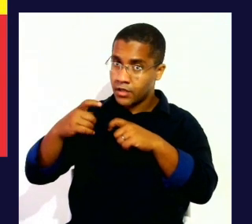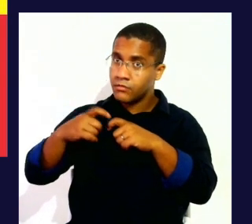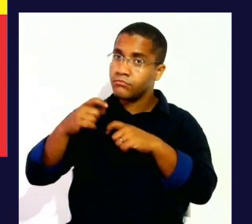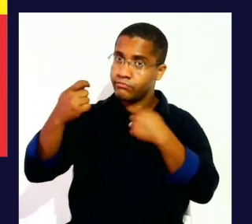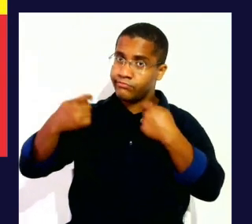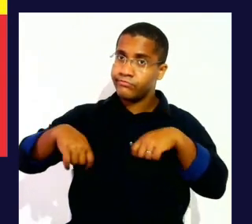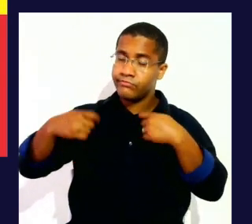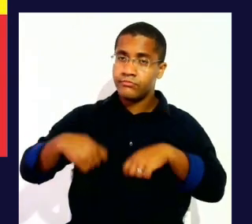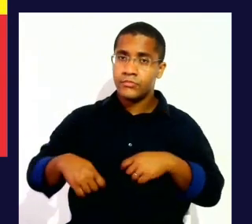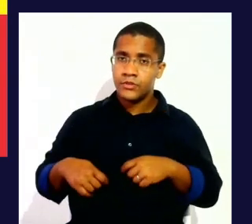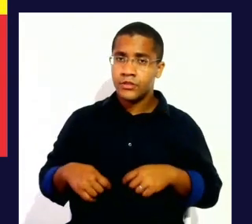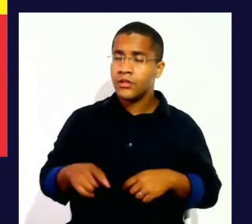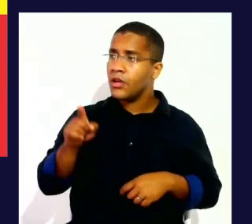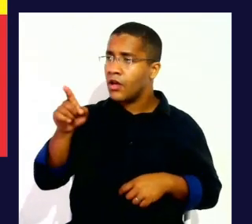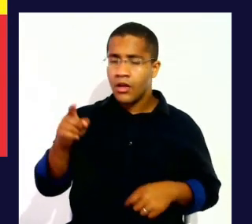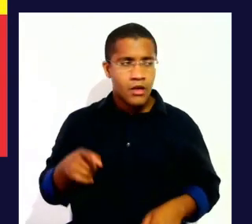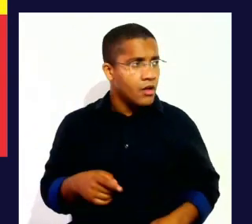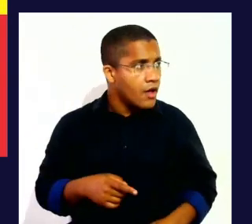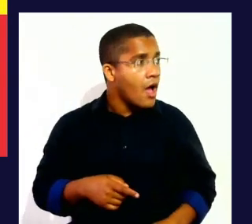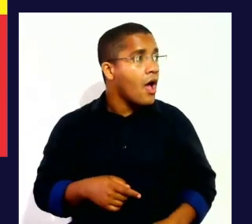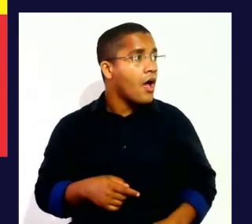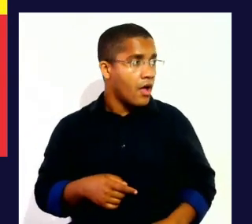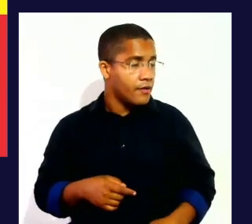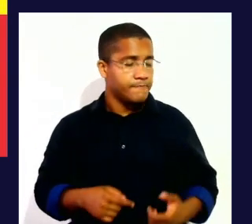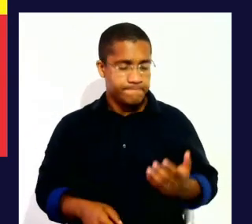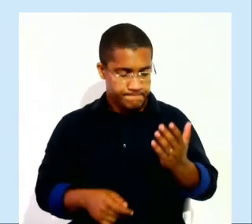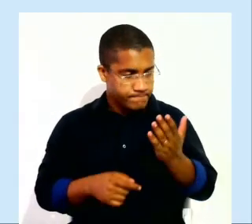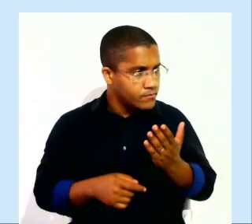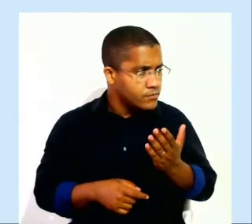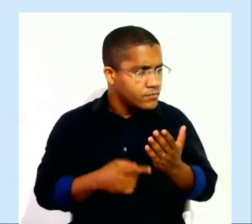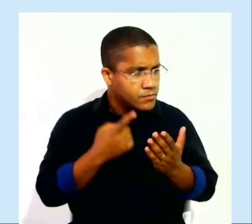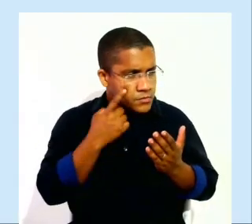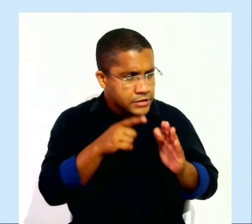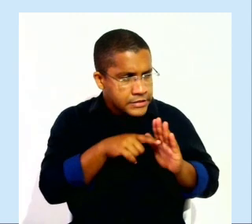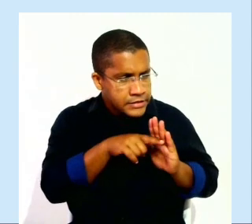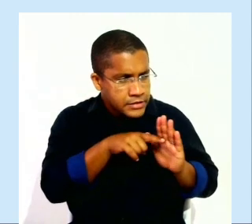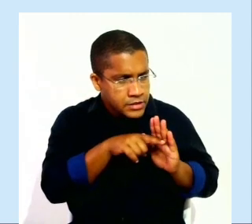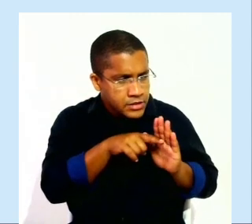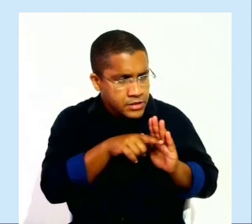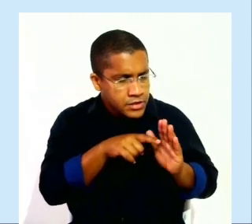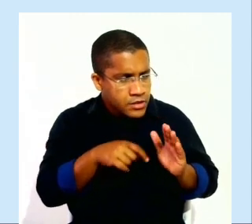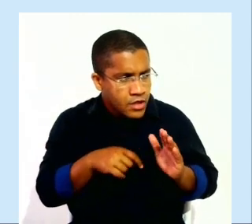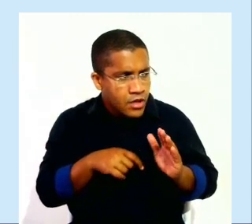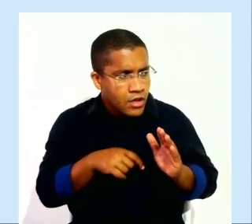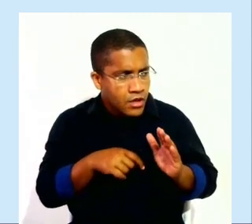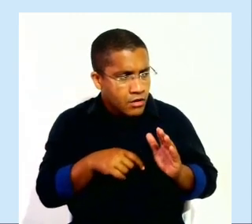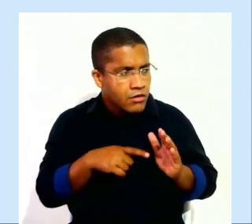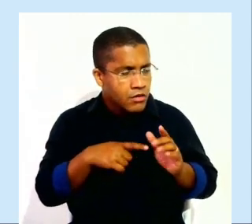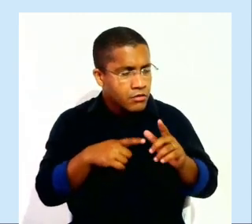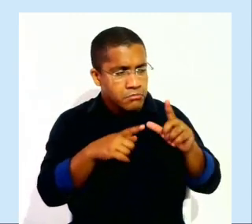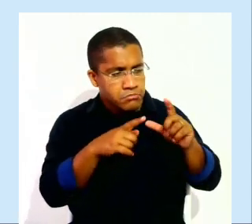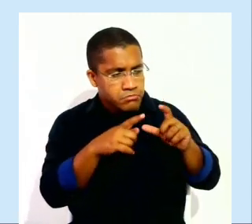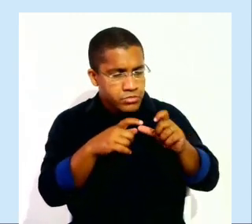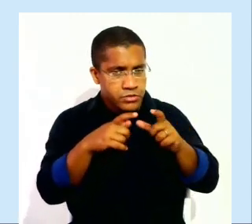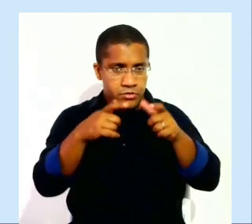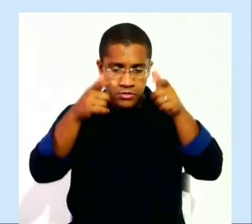é consultar um médico. Porque quando você vai consultar um médico, é lógico que ele vai passar para vocês alguns